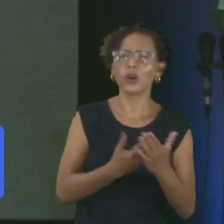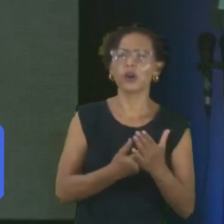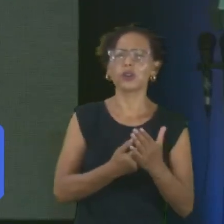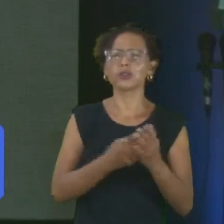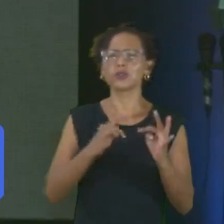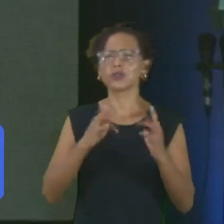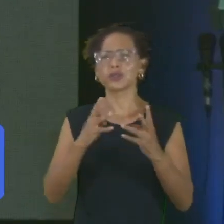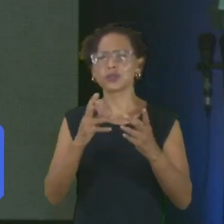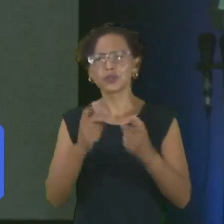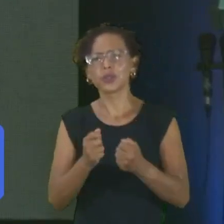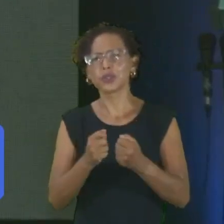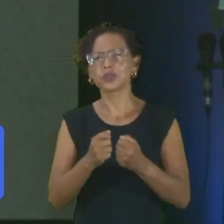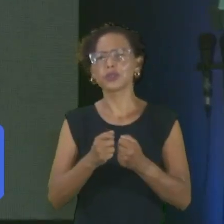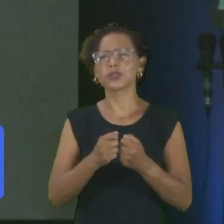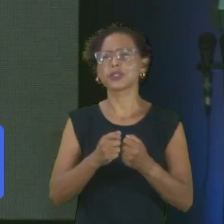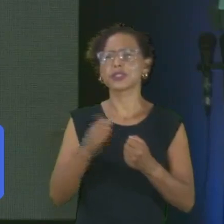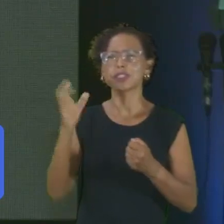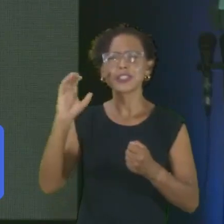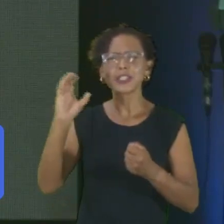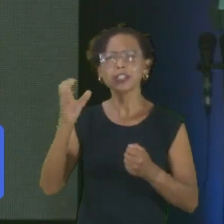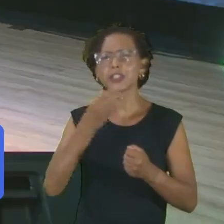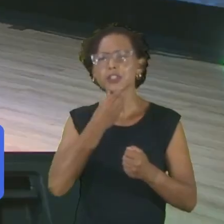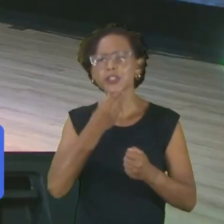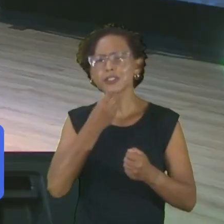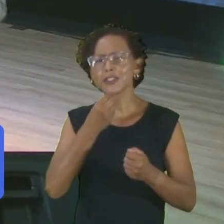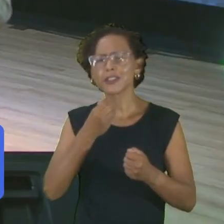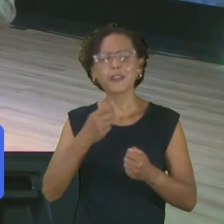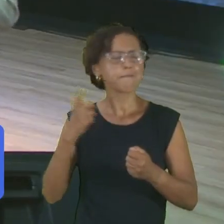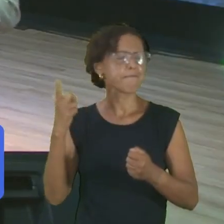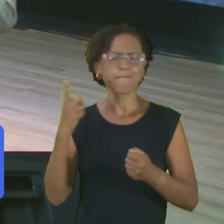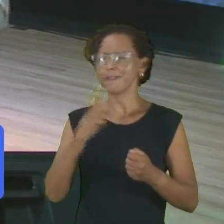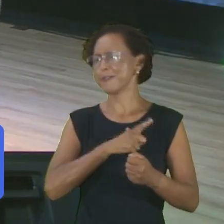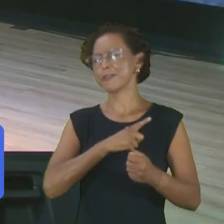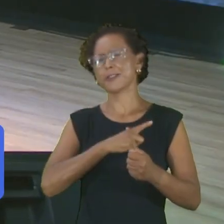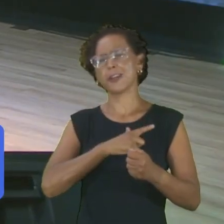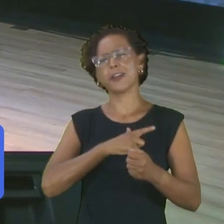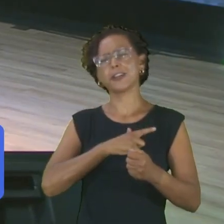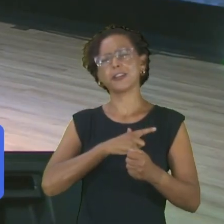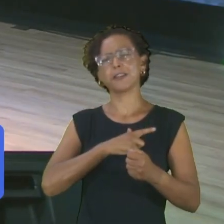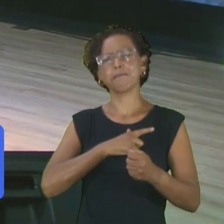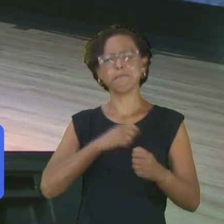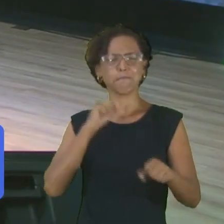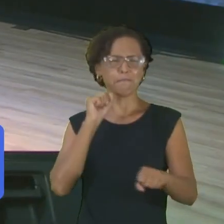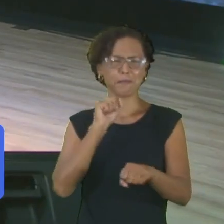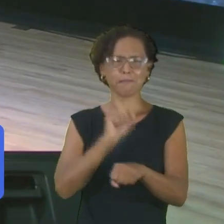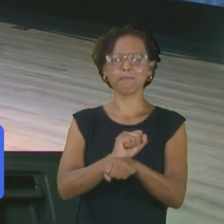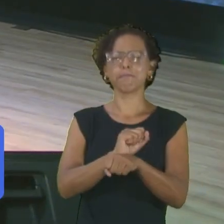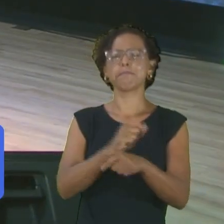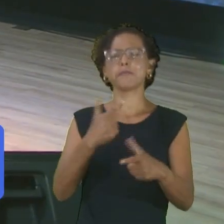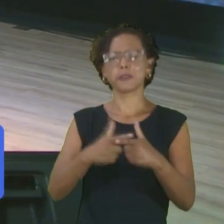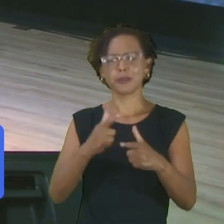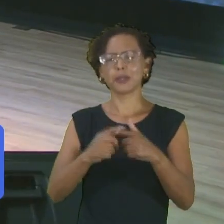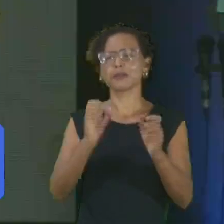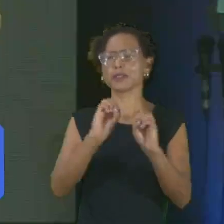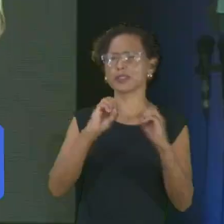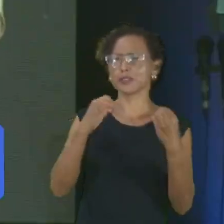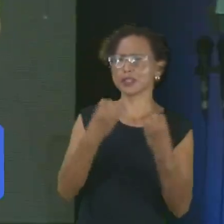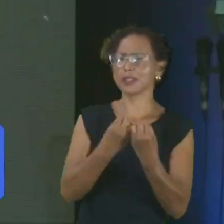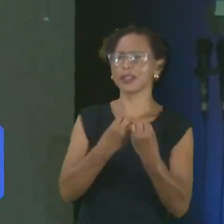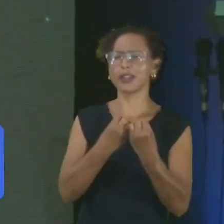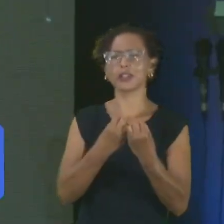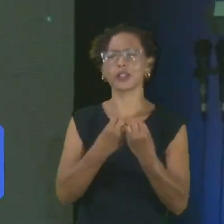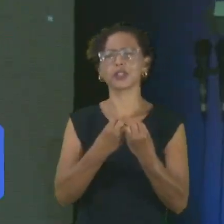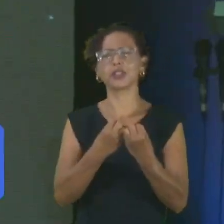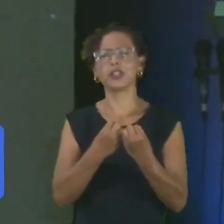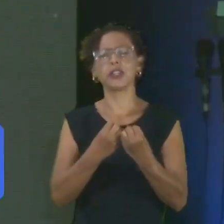na sociedade, os problemas de guerra, os problemas de divisão, os problemas de opressão na sociedade. Isso